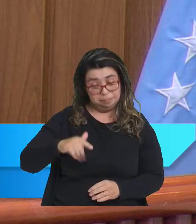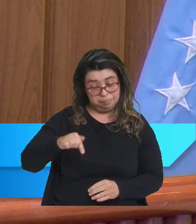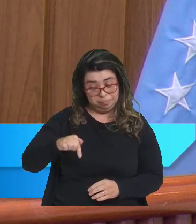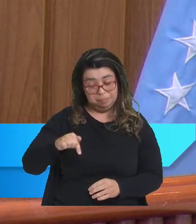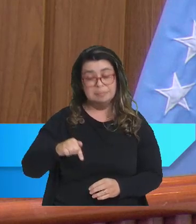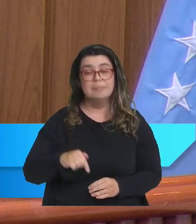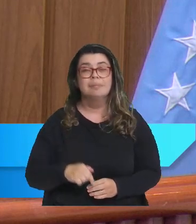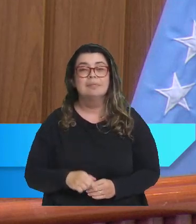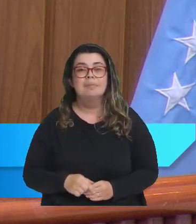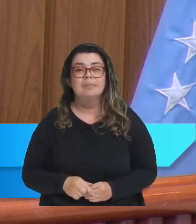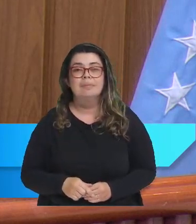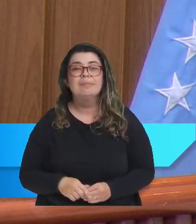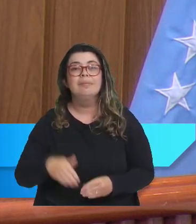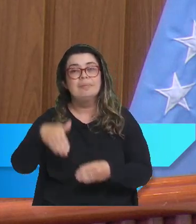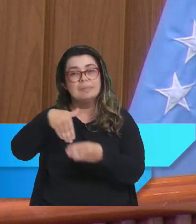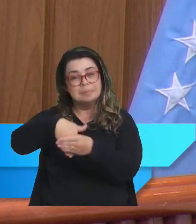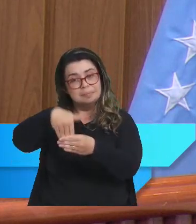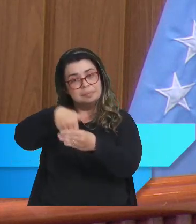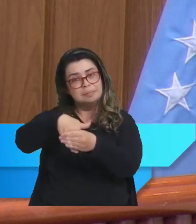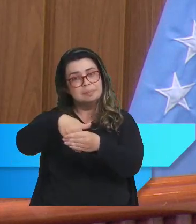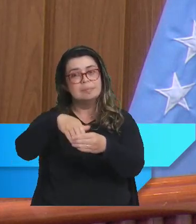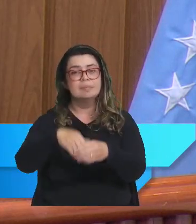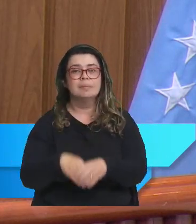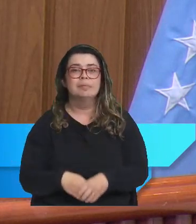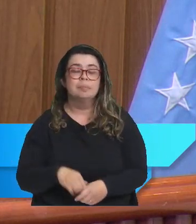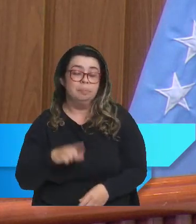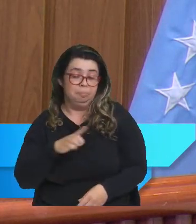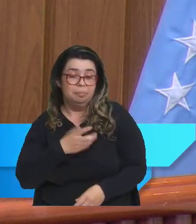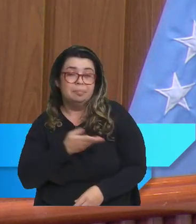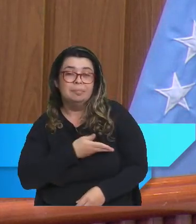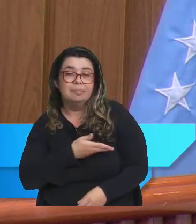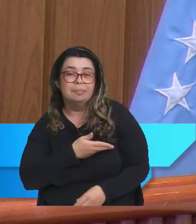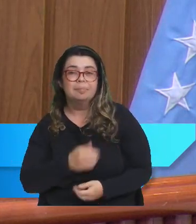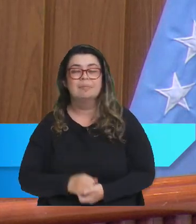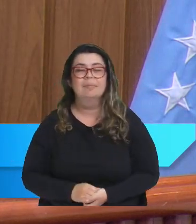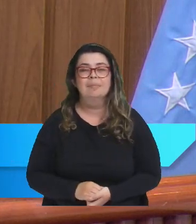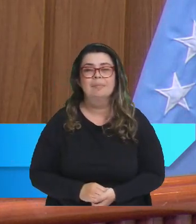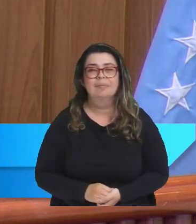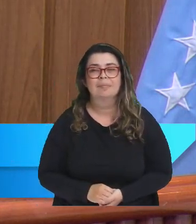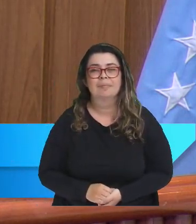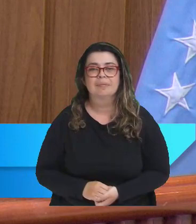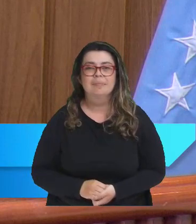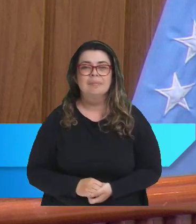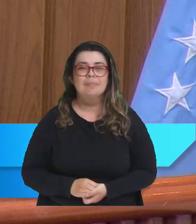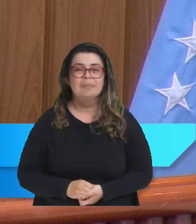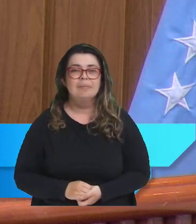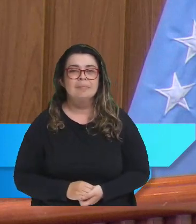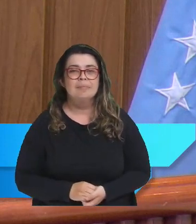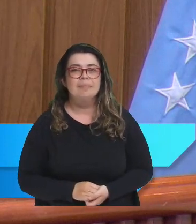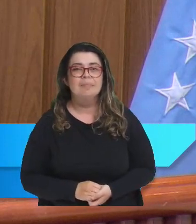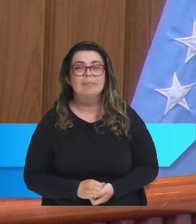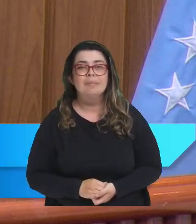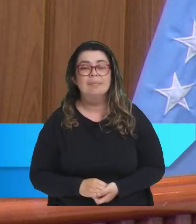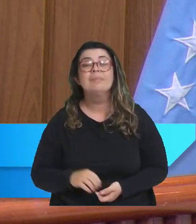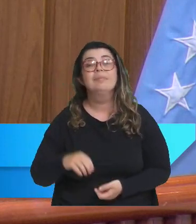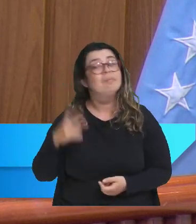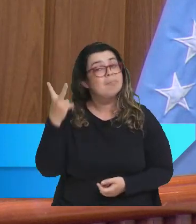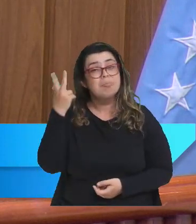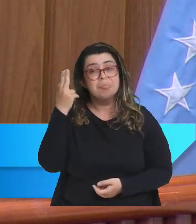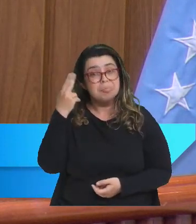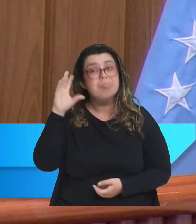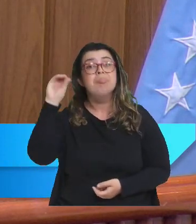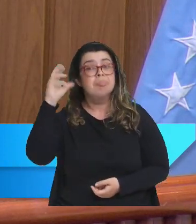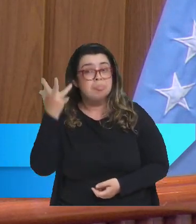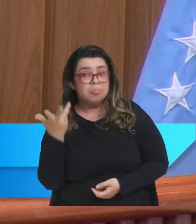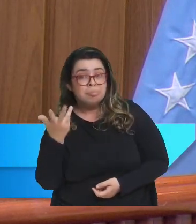que vão, até porque tem parente aqui, tem amigos, né, íntimos, tem amigos fortes. Então, isso vai acontecer normal em qualquer